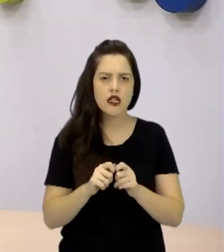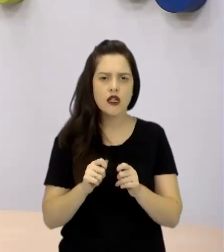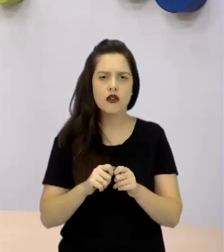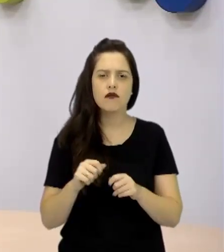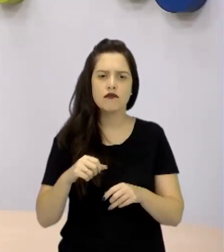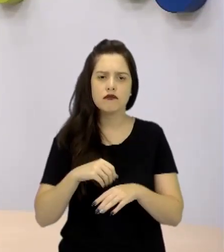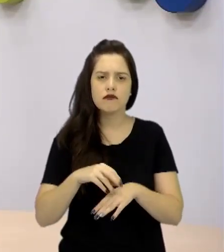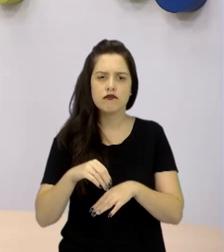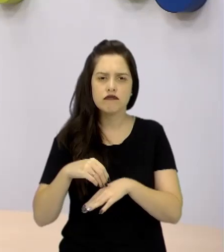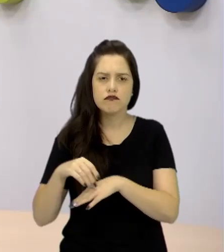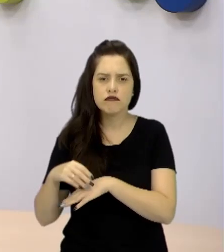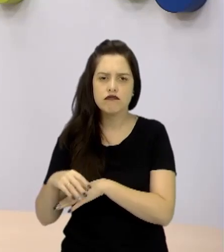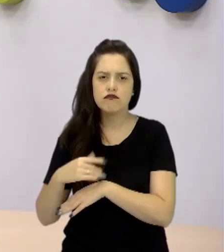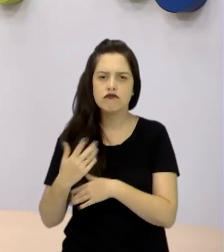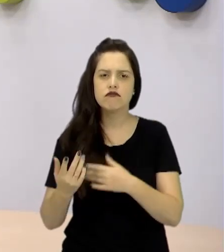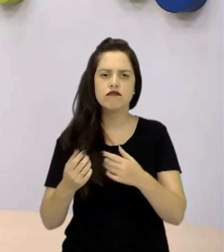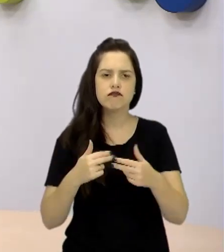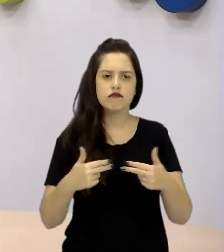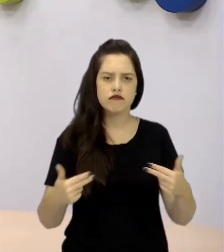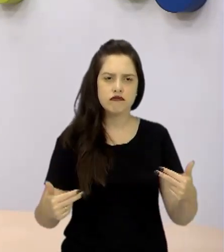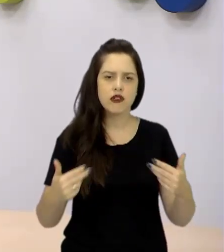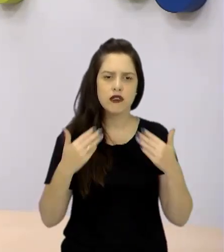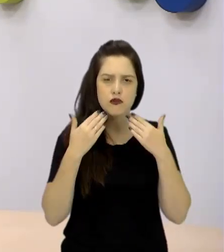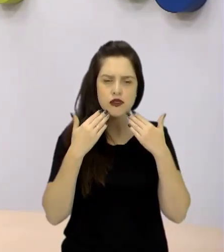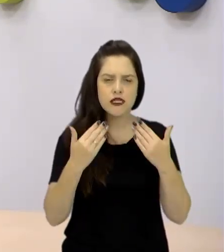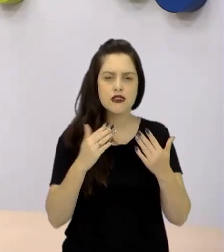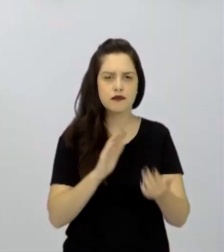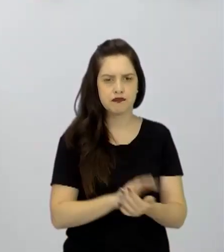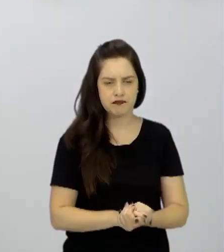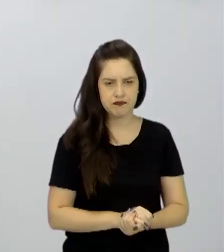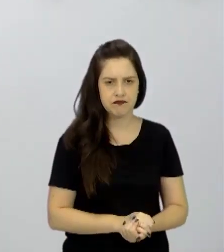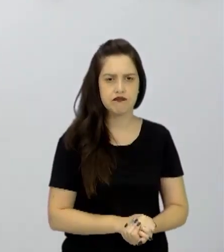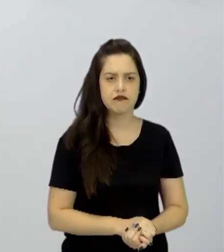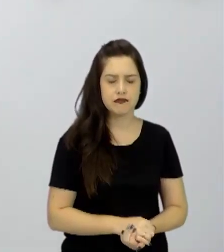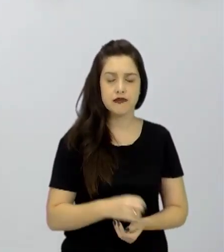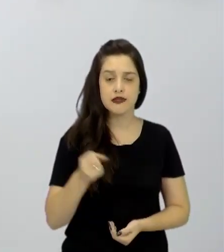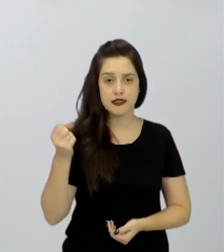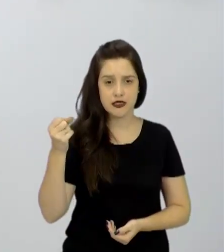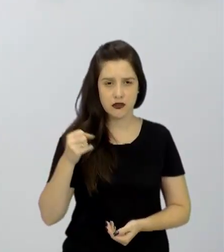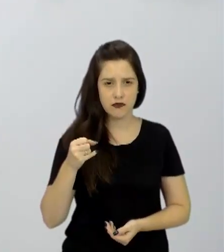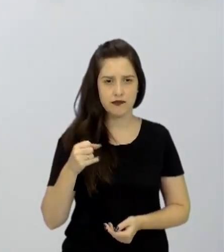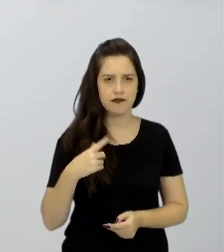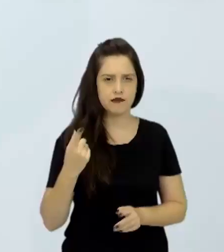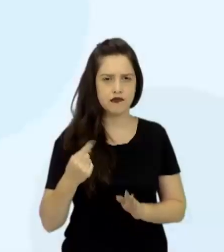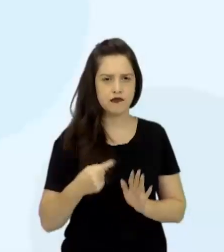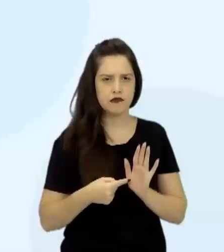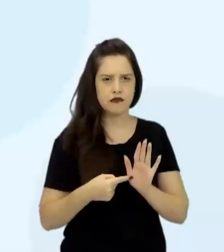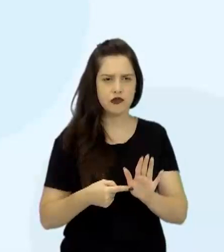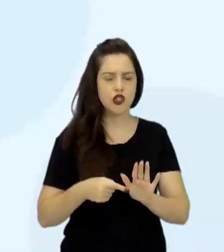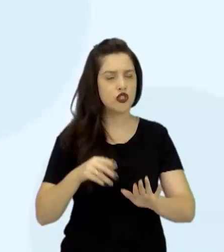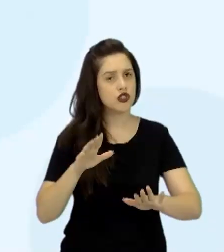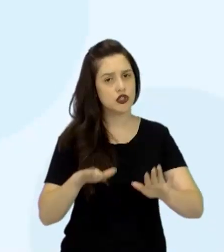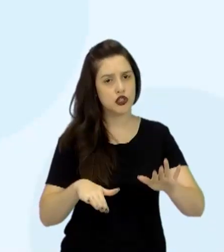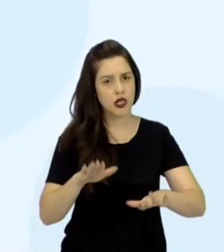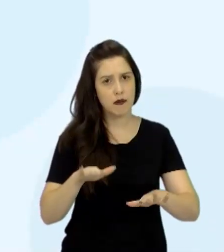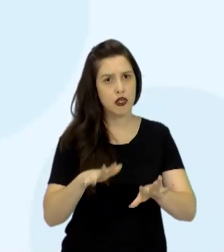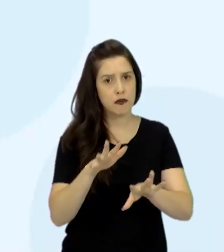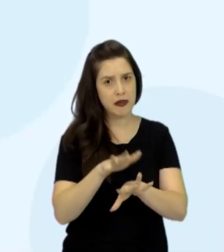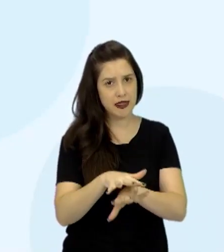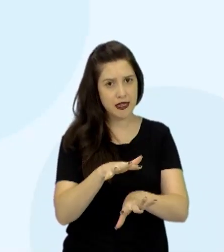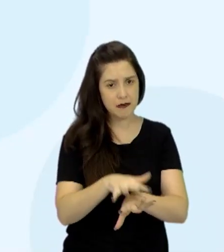né? Porque o cálculo em si é simples, né? A demonstração, né? Sim. Então, aqui, ó, Geralmente, em